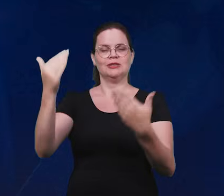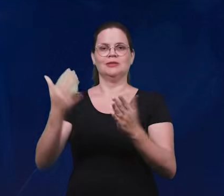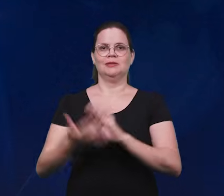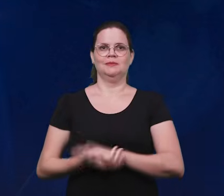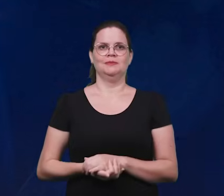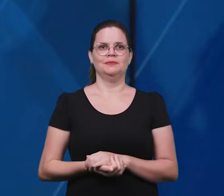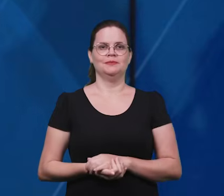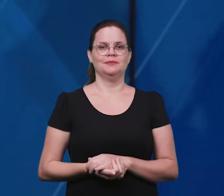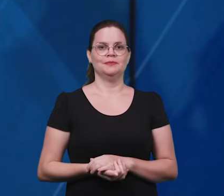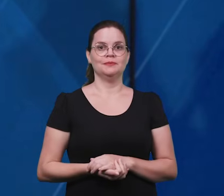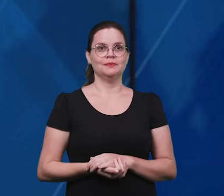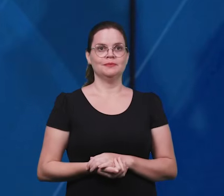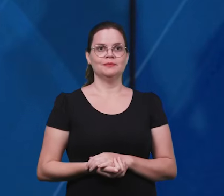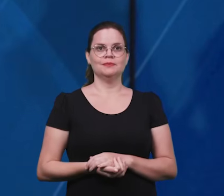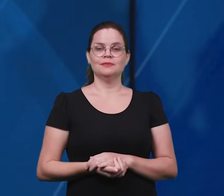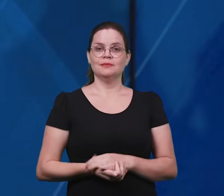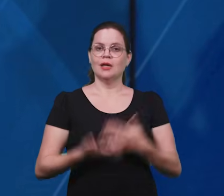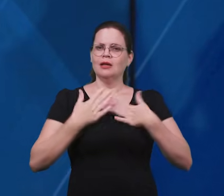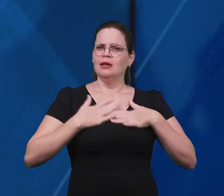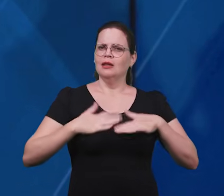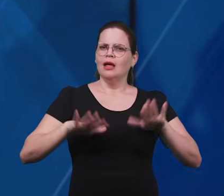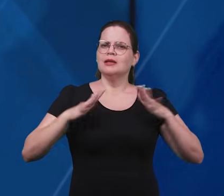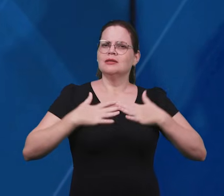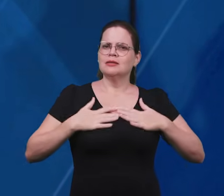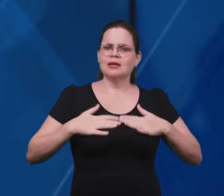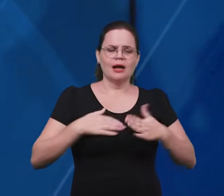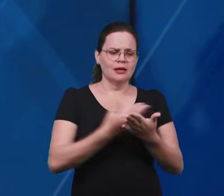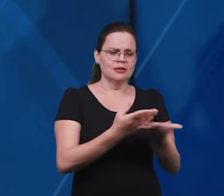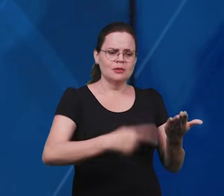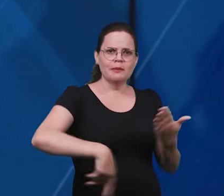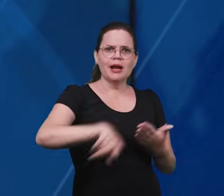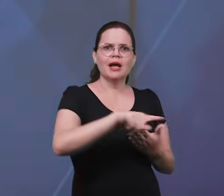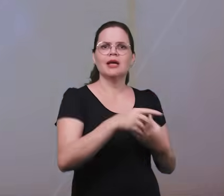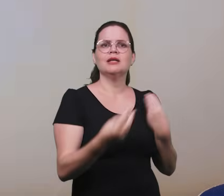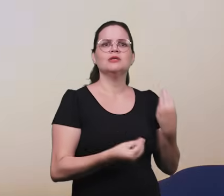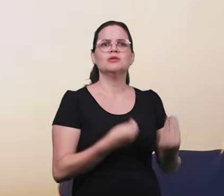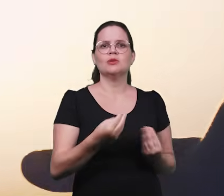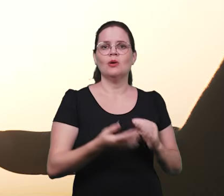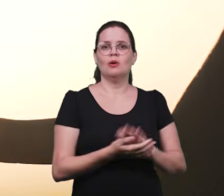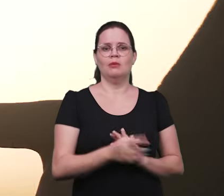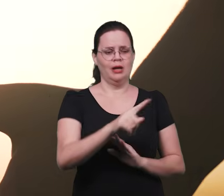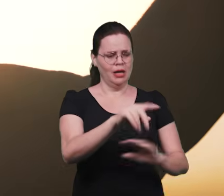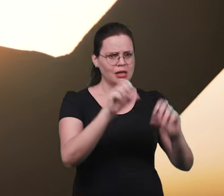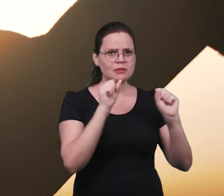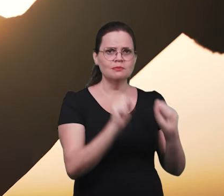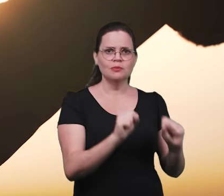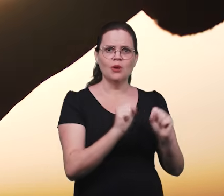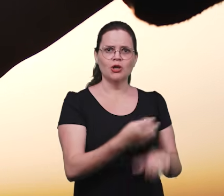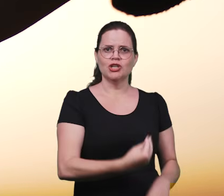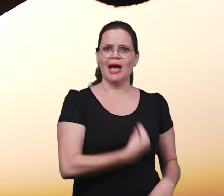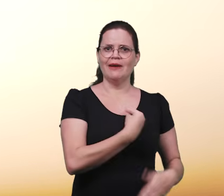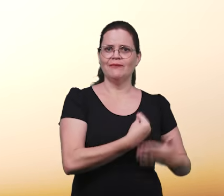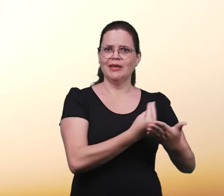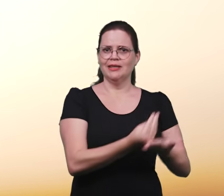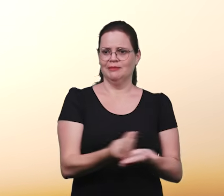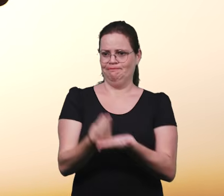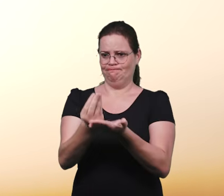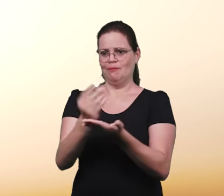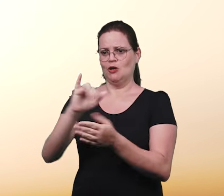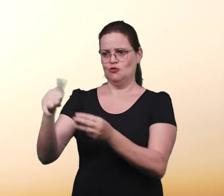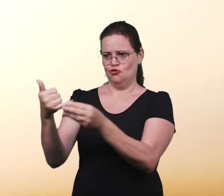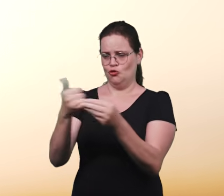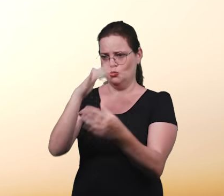gratidão. Que descanso para os gibeonitas agora, eles poderem entregar as suas vidas nas mãos de